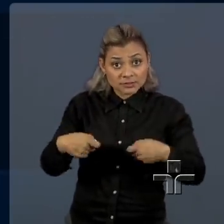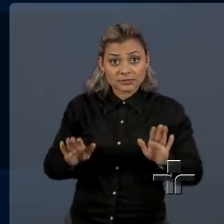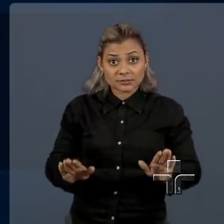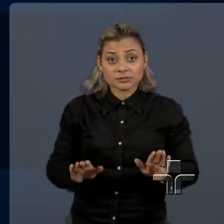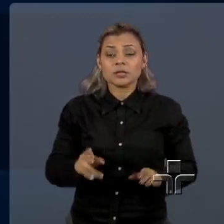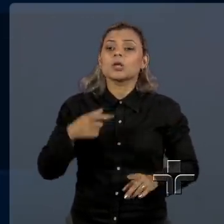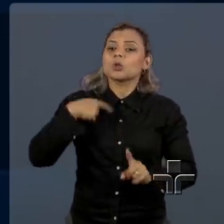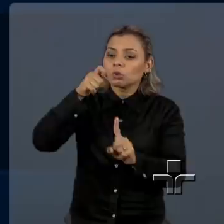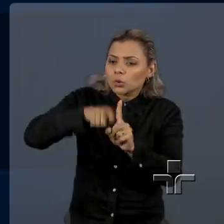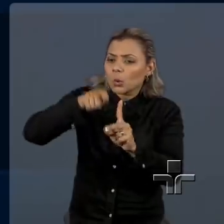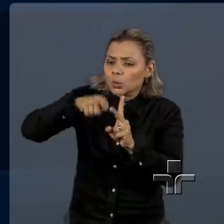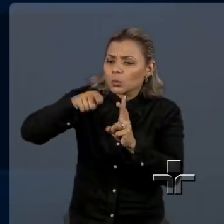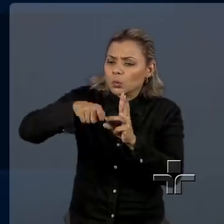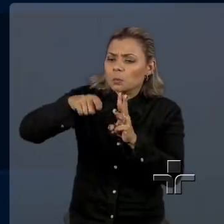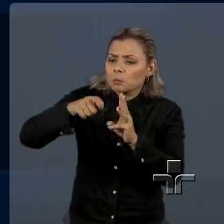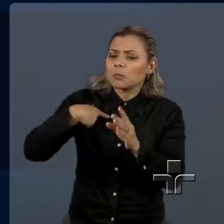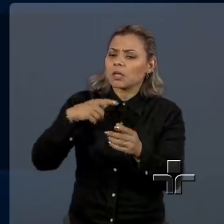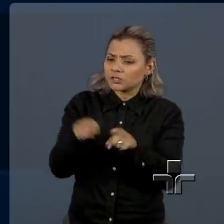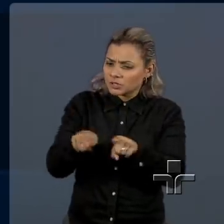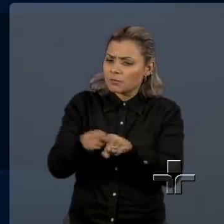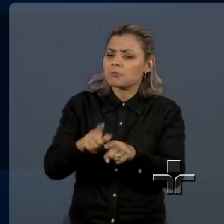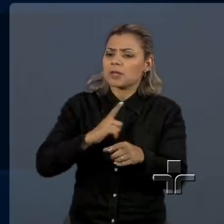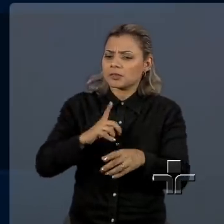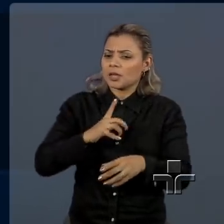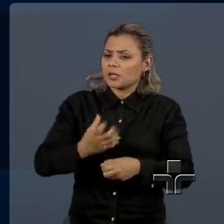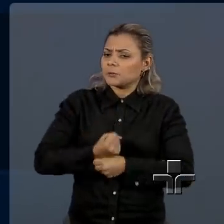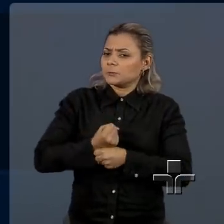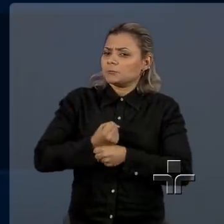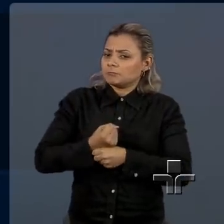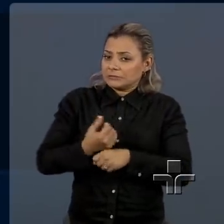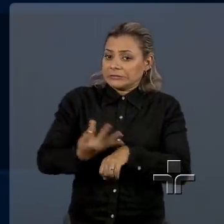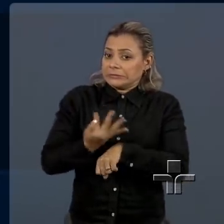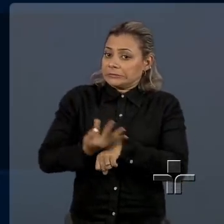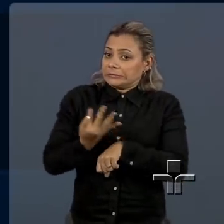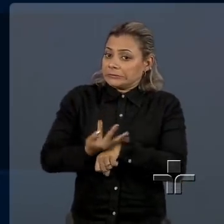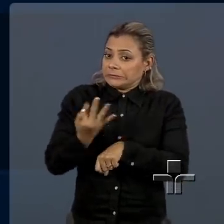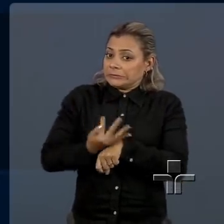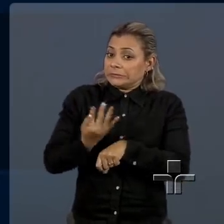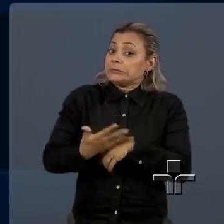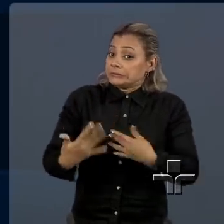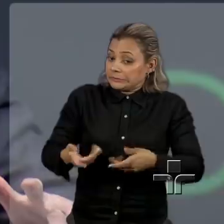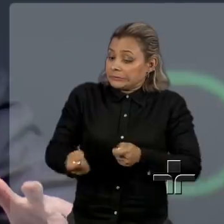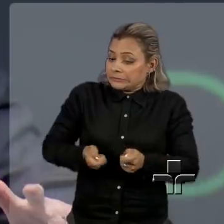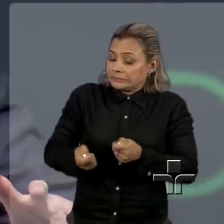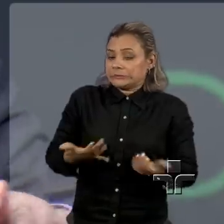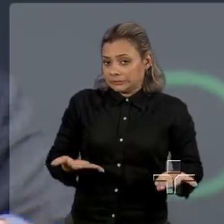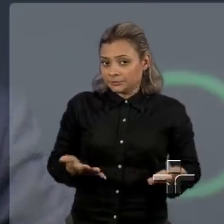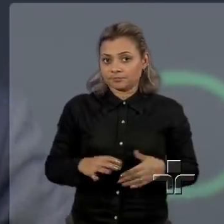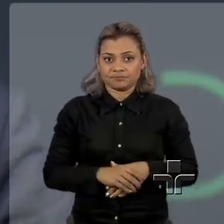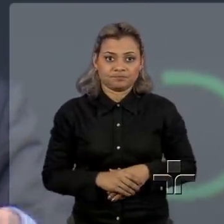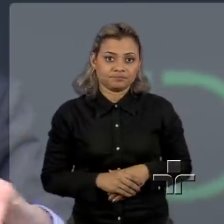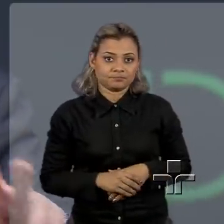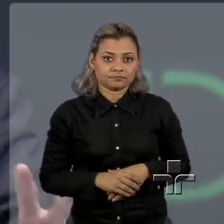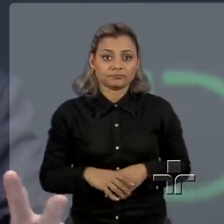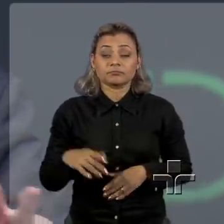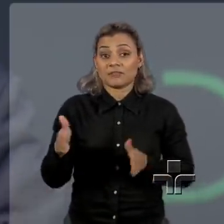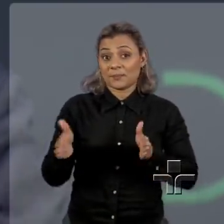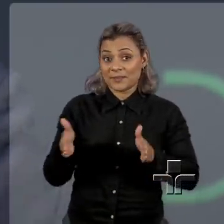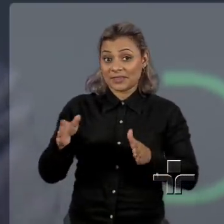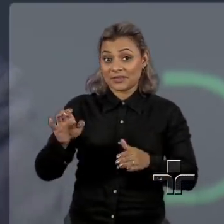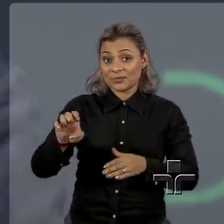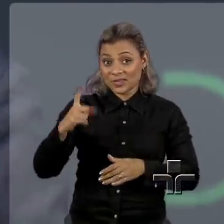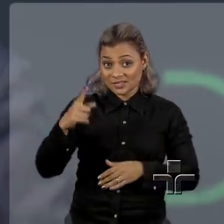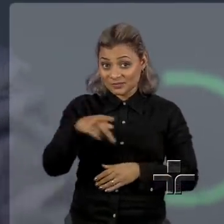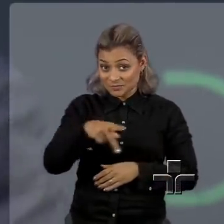Todo mês também. Eu estou segurando as contas, estou indo. Na época, o ex-presidente afirmou